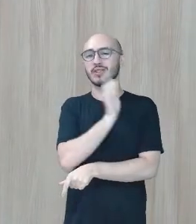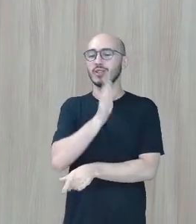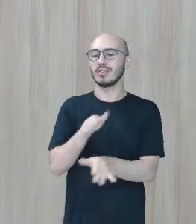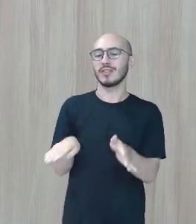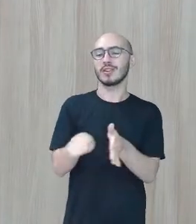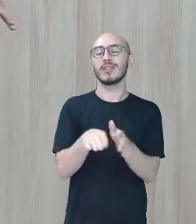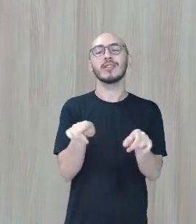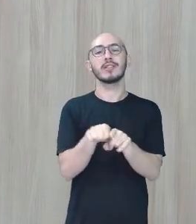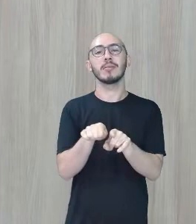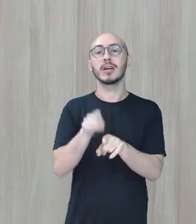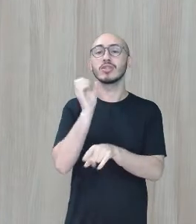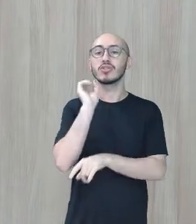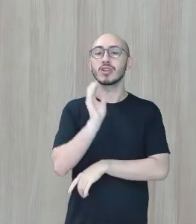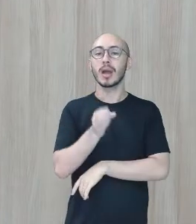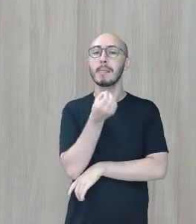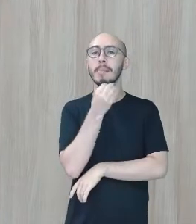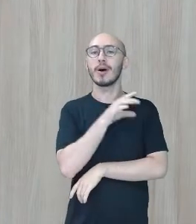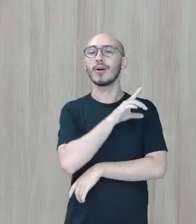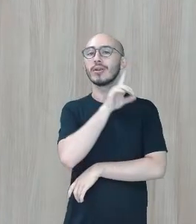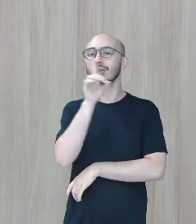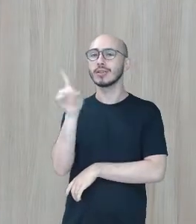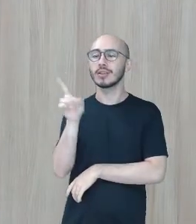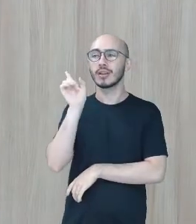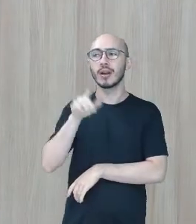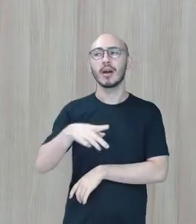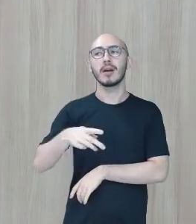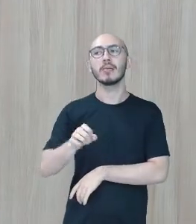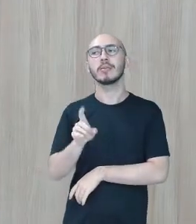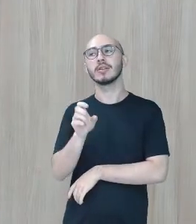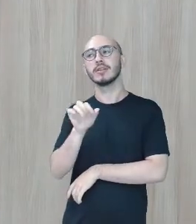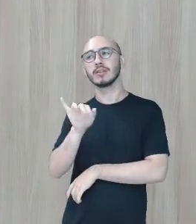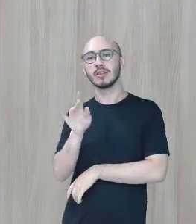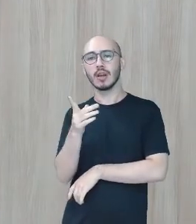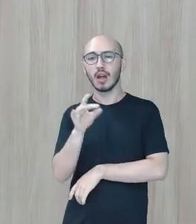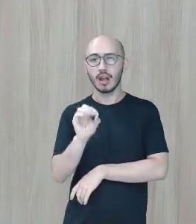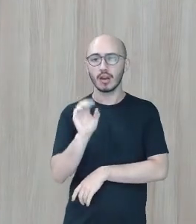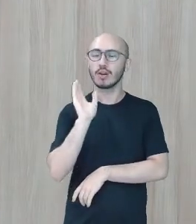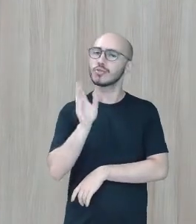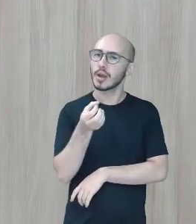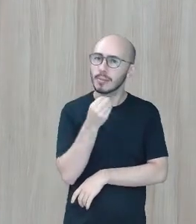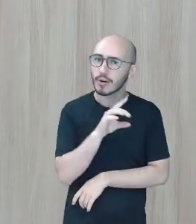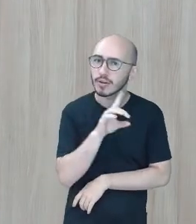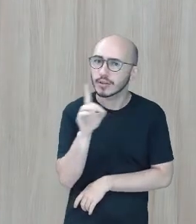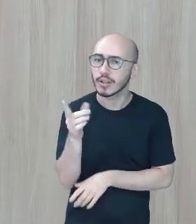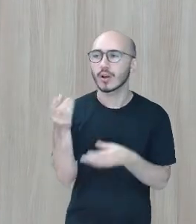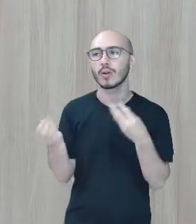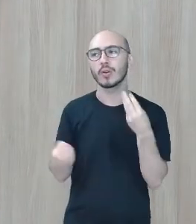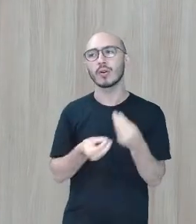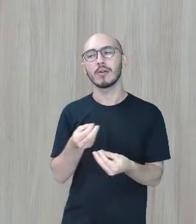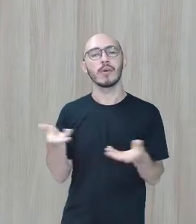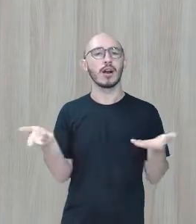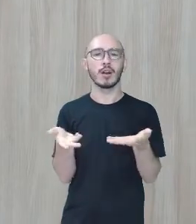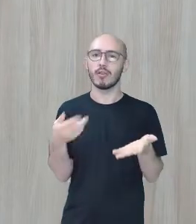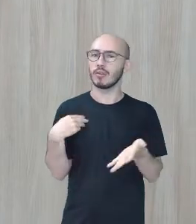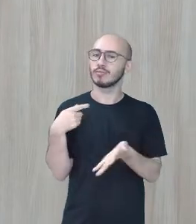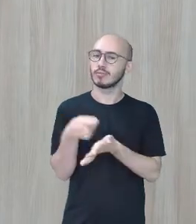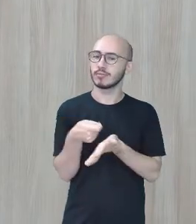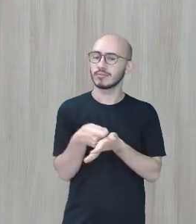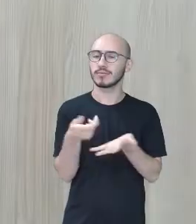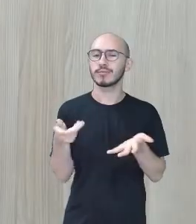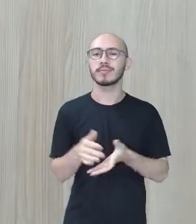já está nos dando bom dia, né? Bom dia, Pedrinho. Agora eu vou ficar cobrando, já deu umas 3 vezes, agora eu vou ficar cobrando